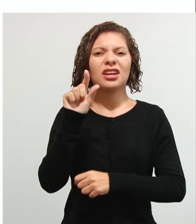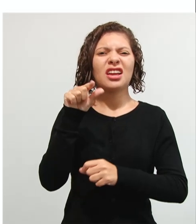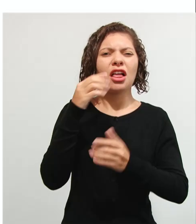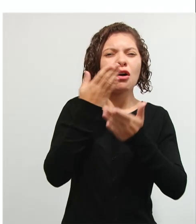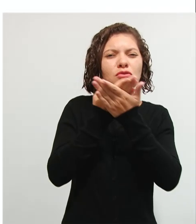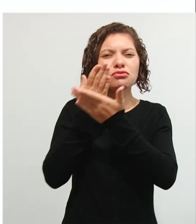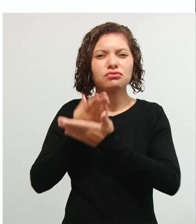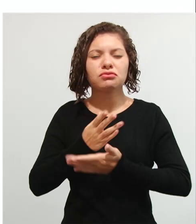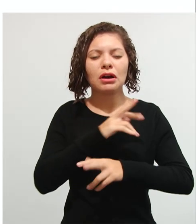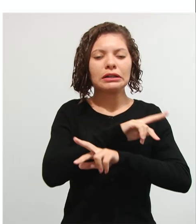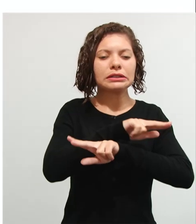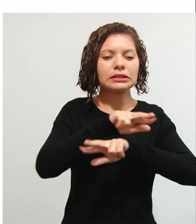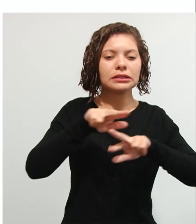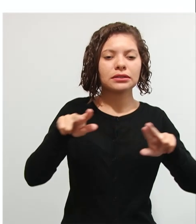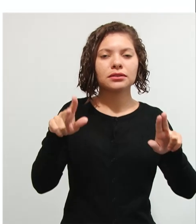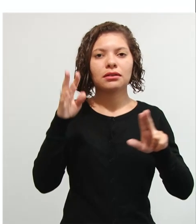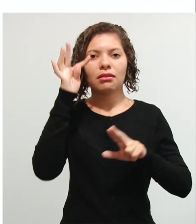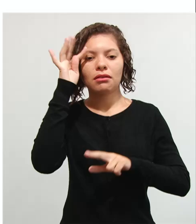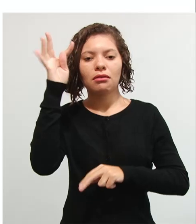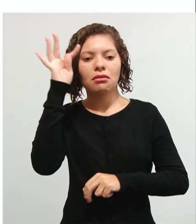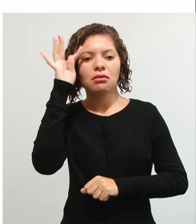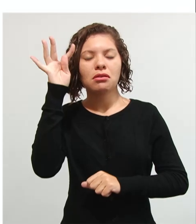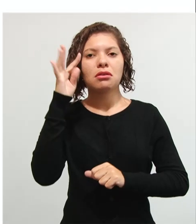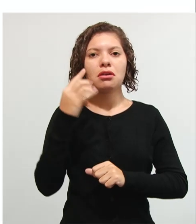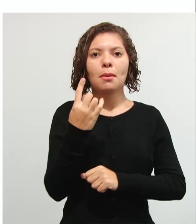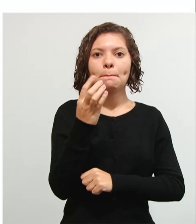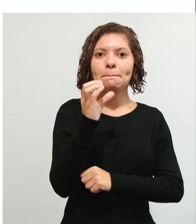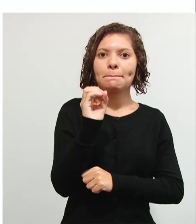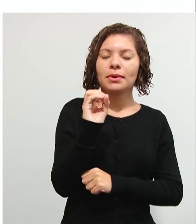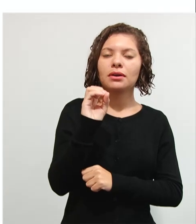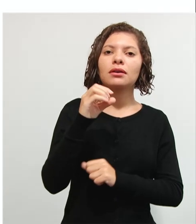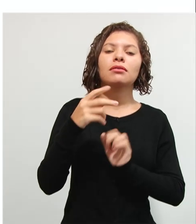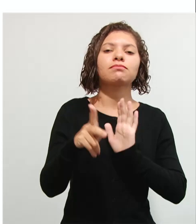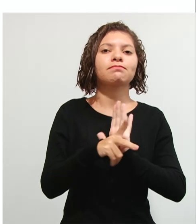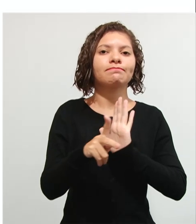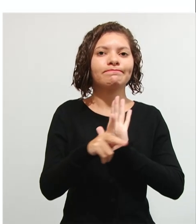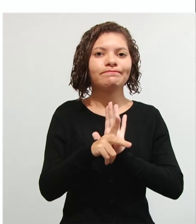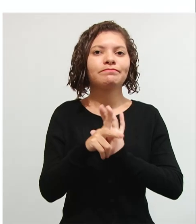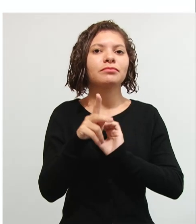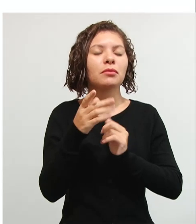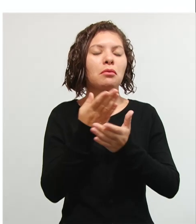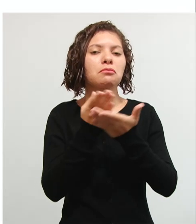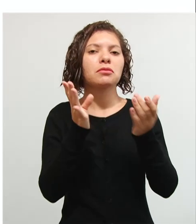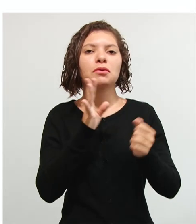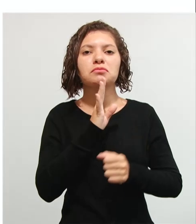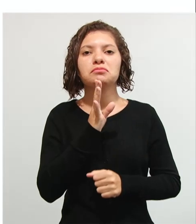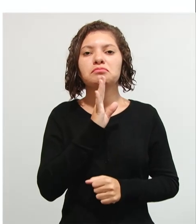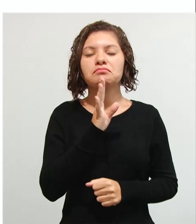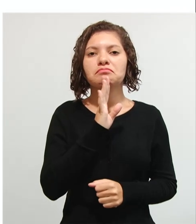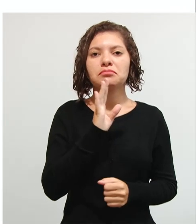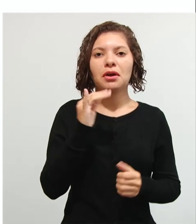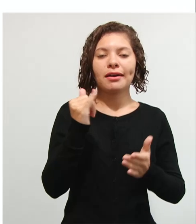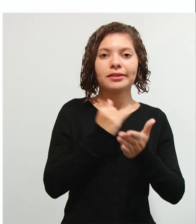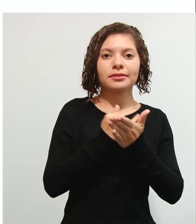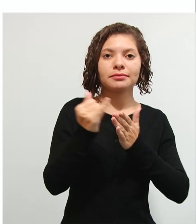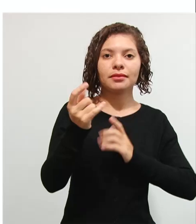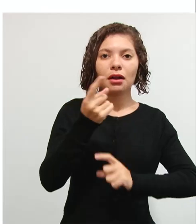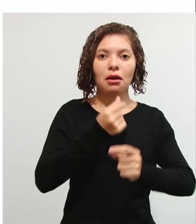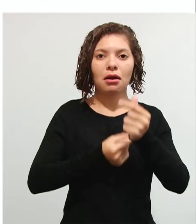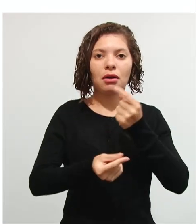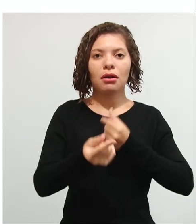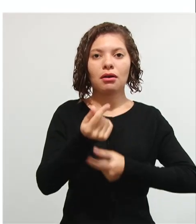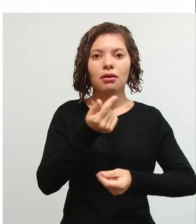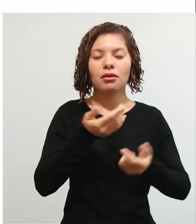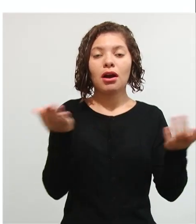econômicos para formar esses 10 princípios, uma forma de você conhecer um pouco mais a introdução à economia. Nessa aula de hoje, então, a